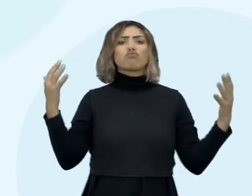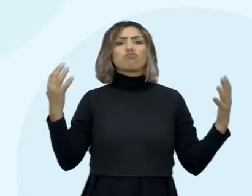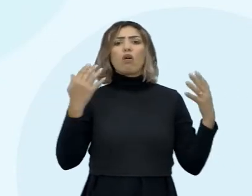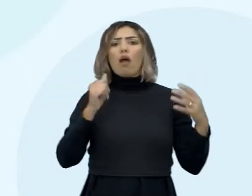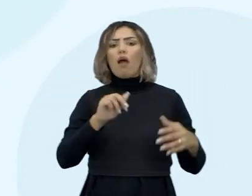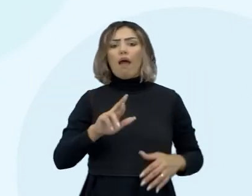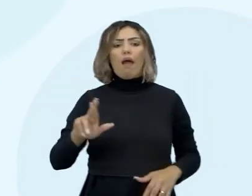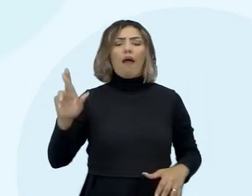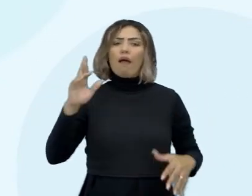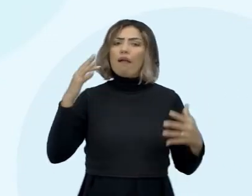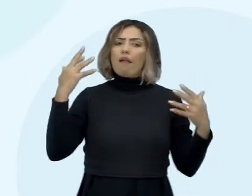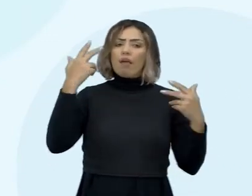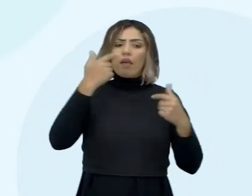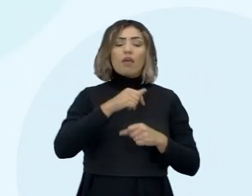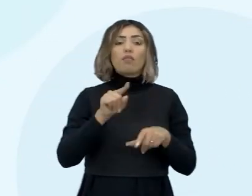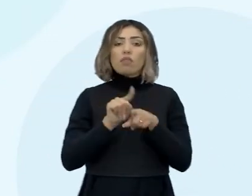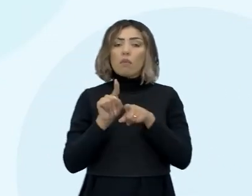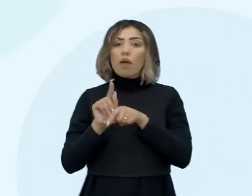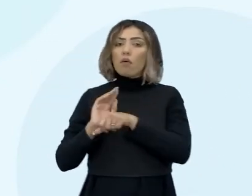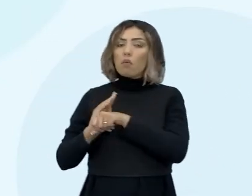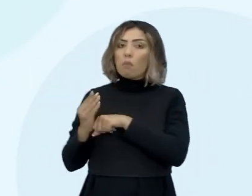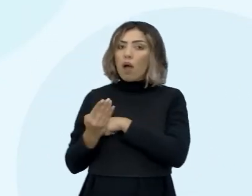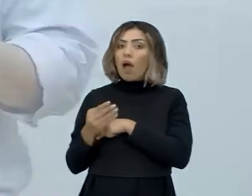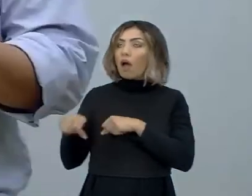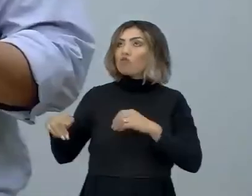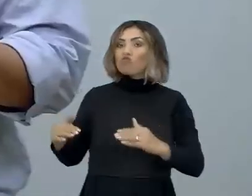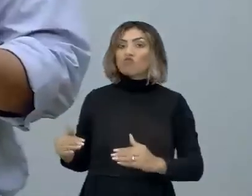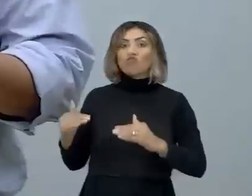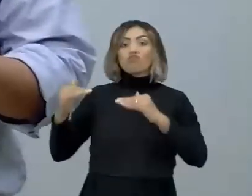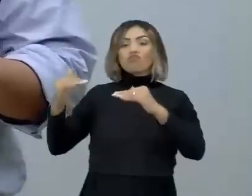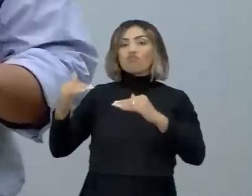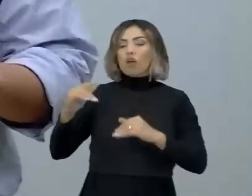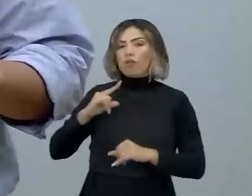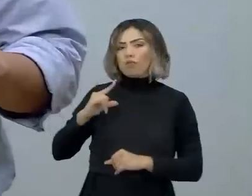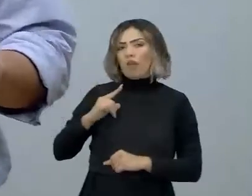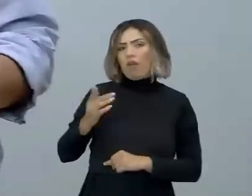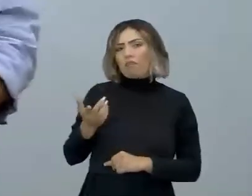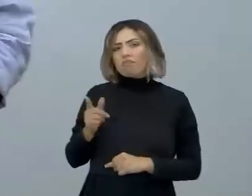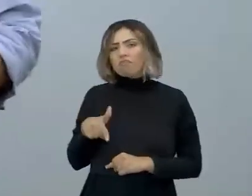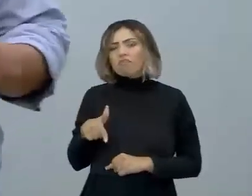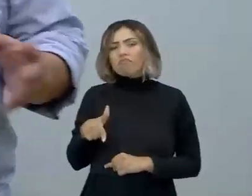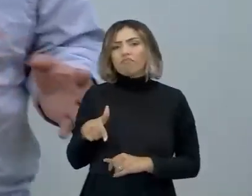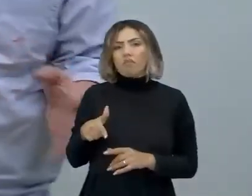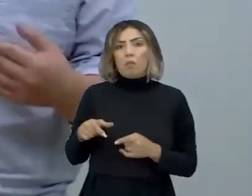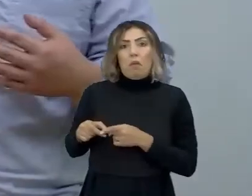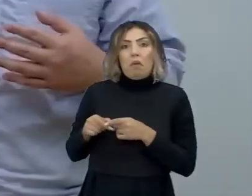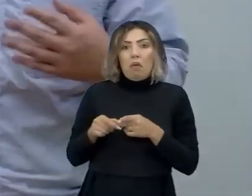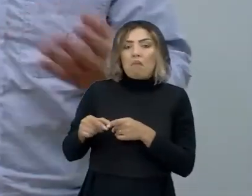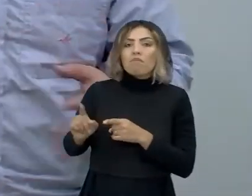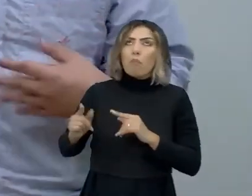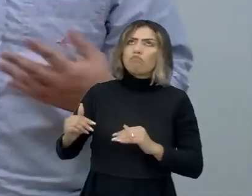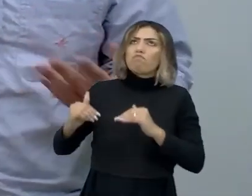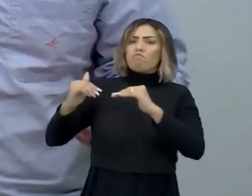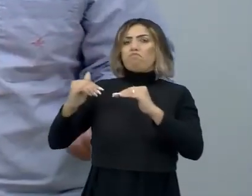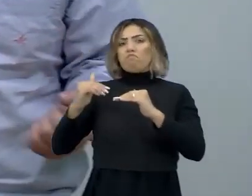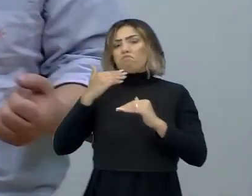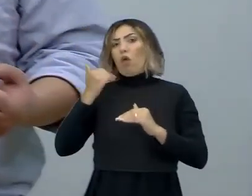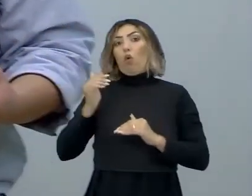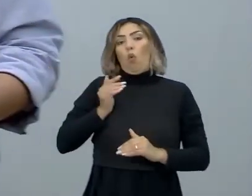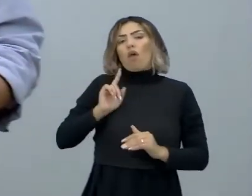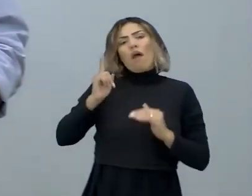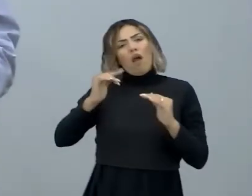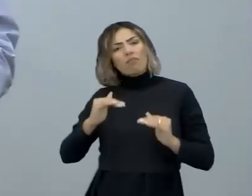seria um bairro que seria de classe, digamos, média alta, tá? Voltada para um público com maior